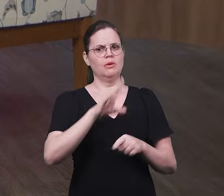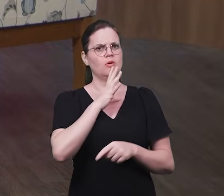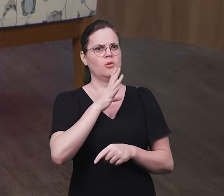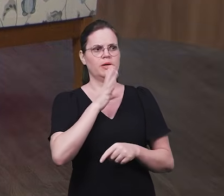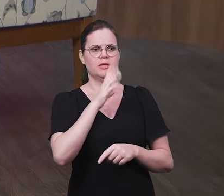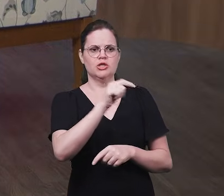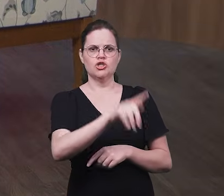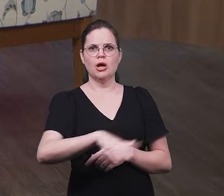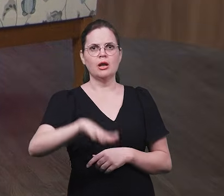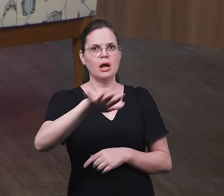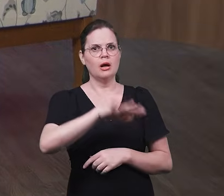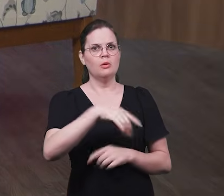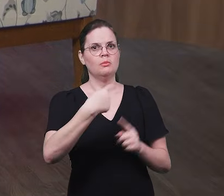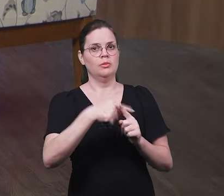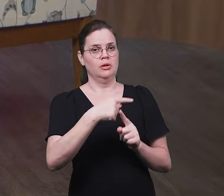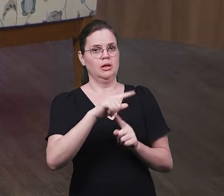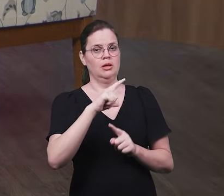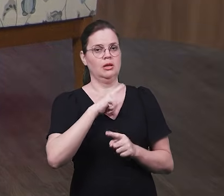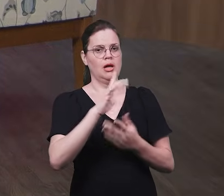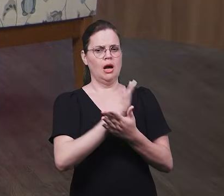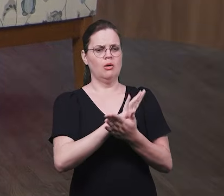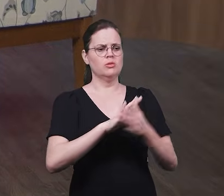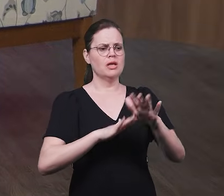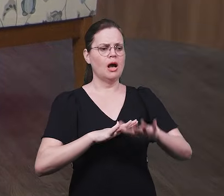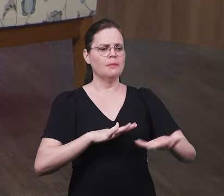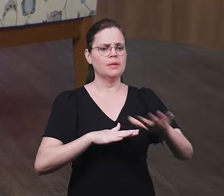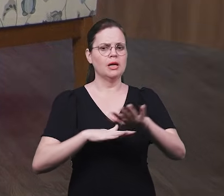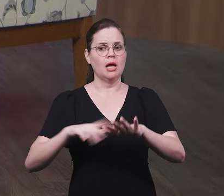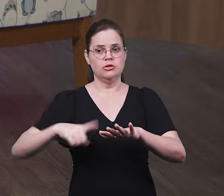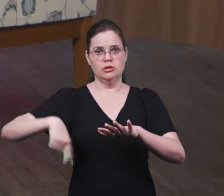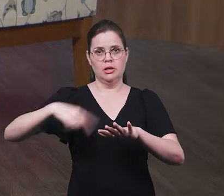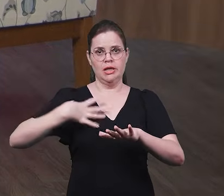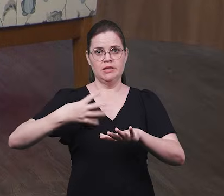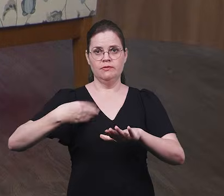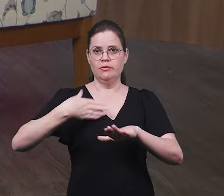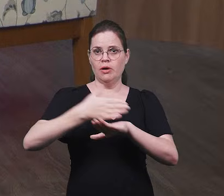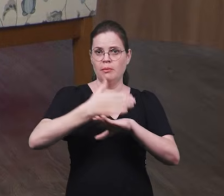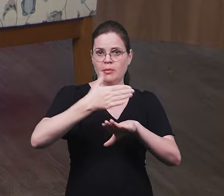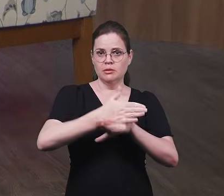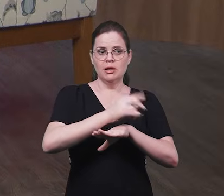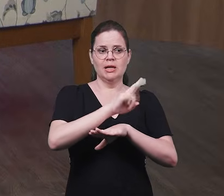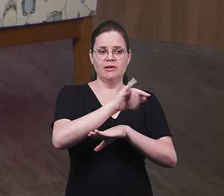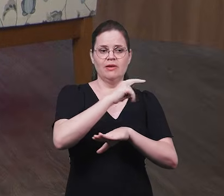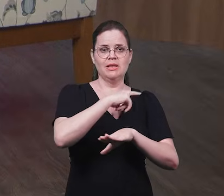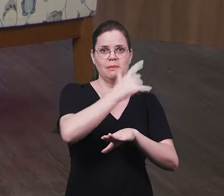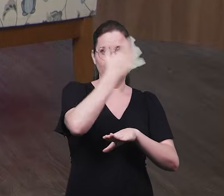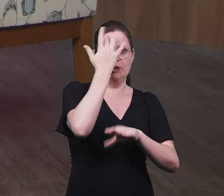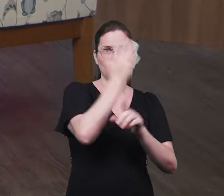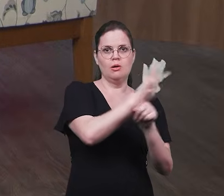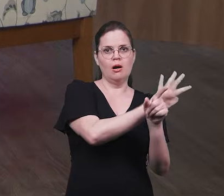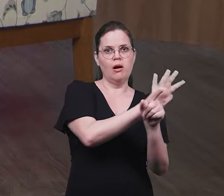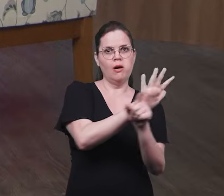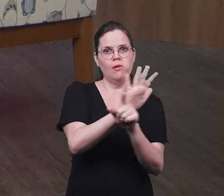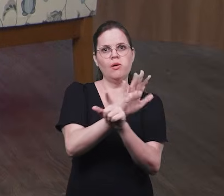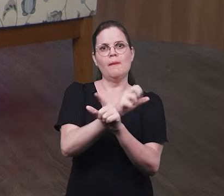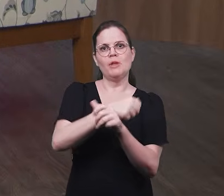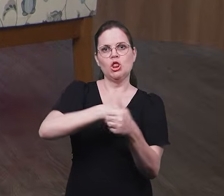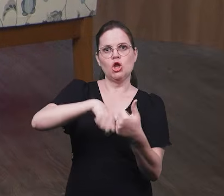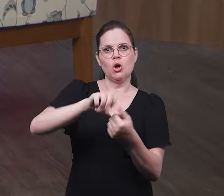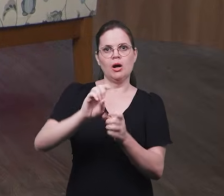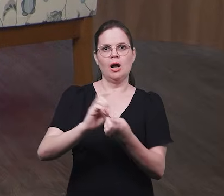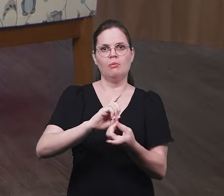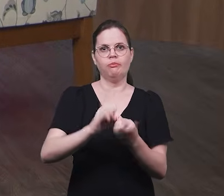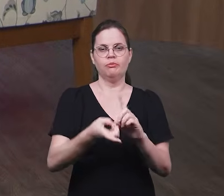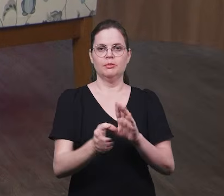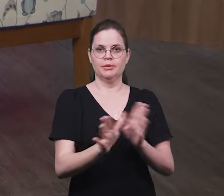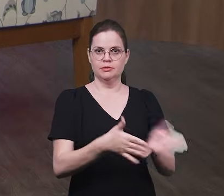conhecimentos gerais, porque eles vão entrar em certos ambientes onde vão receber a tentativa da